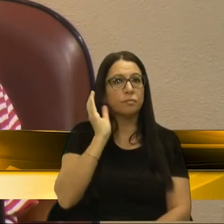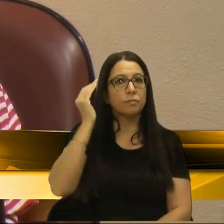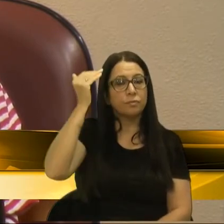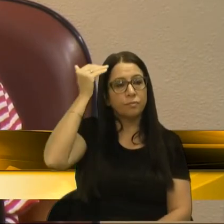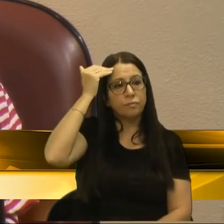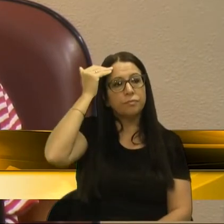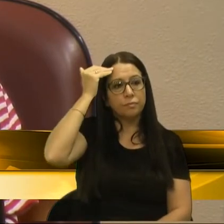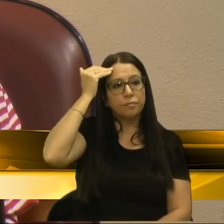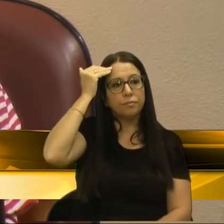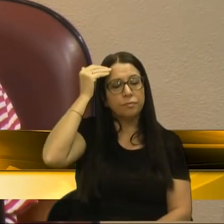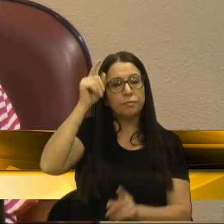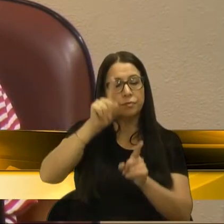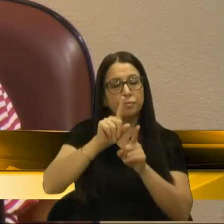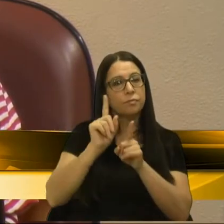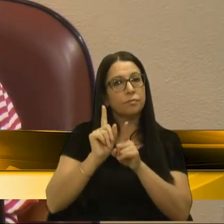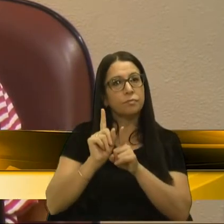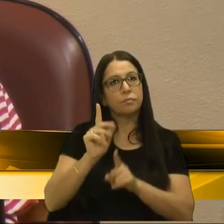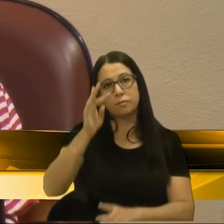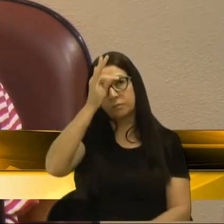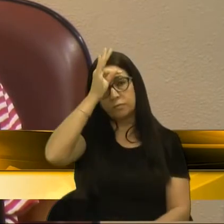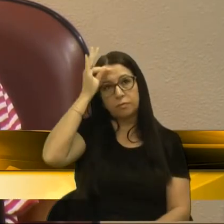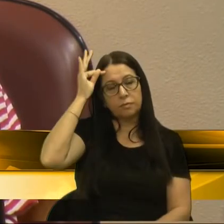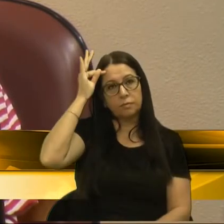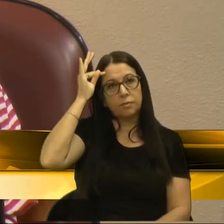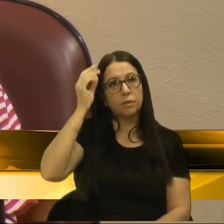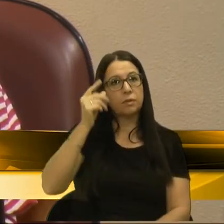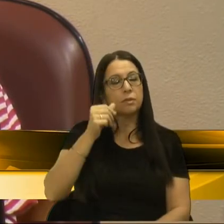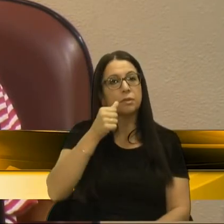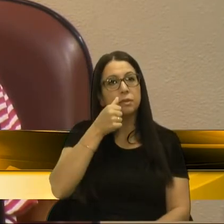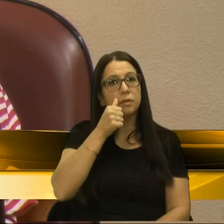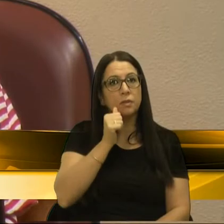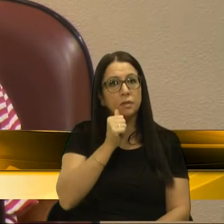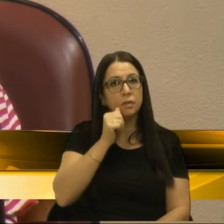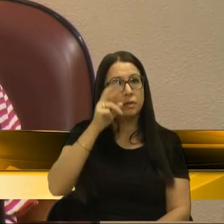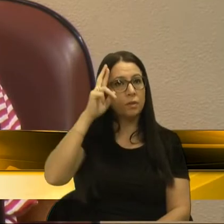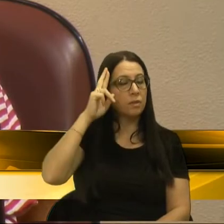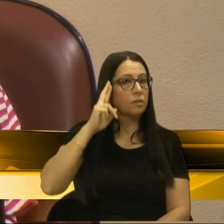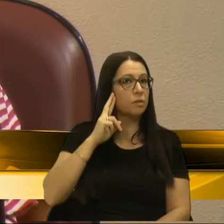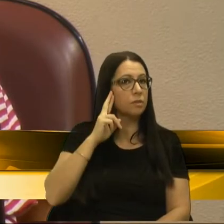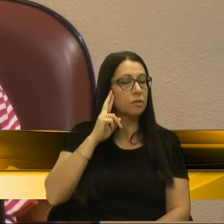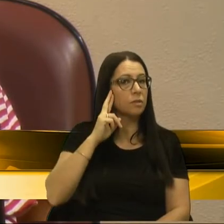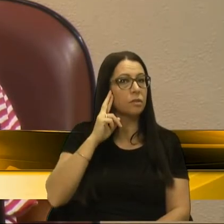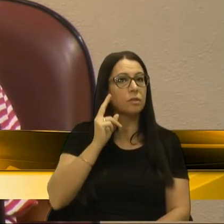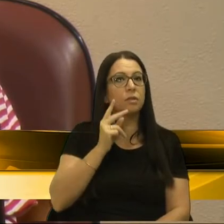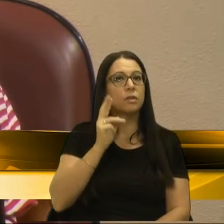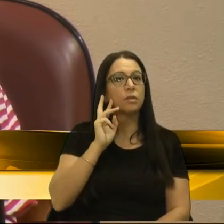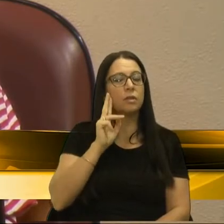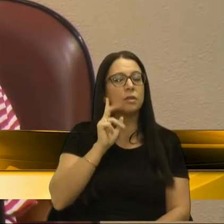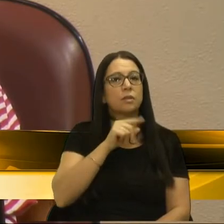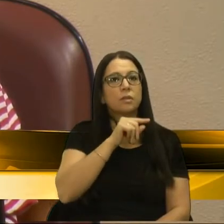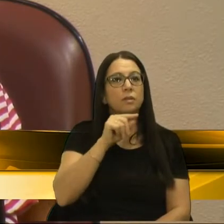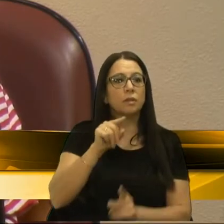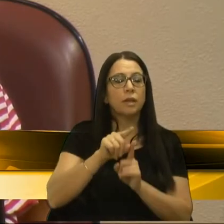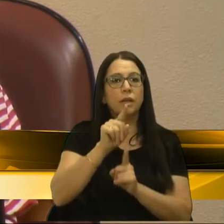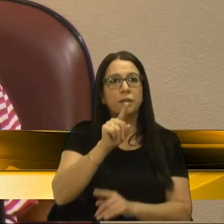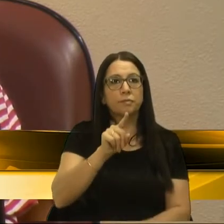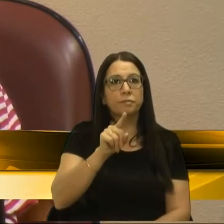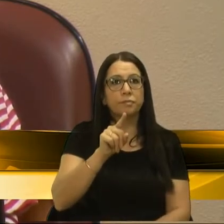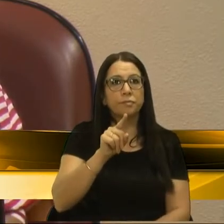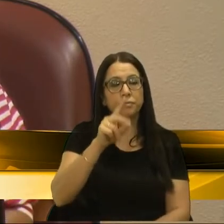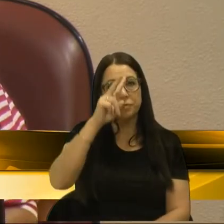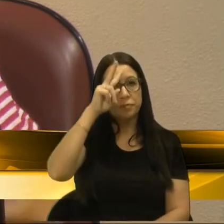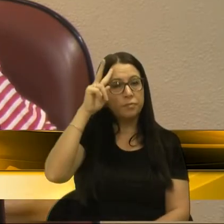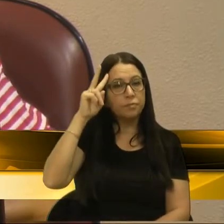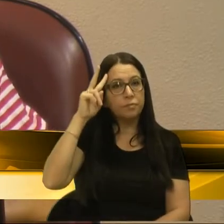Frisso, Gustavo Toigo, Paula Iores, Rafael Bueno, Renato Oliveira, Rodrigo Beltrão, Velocino